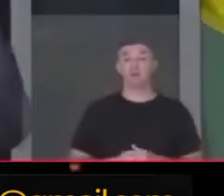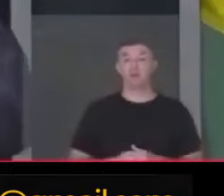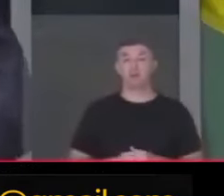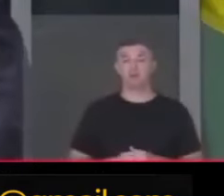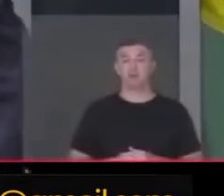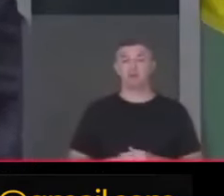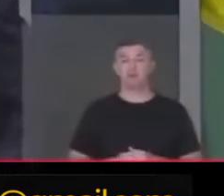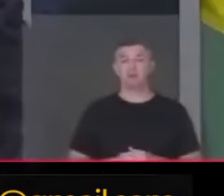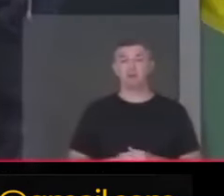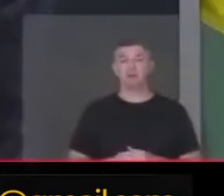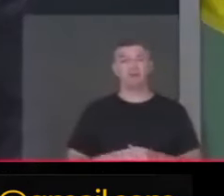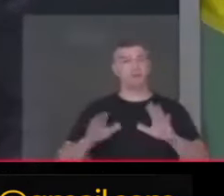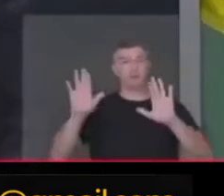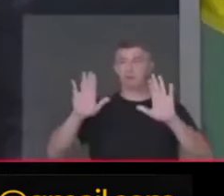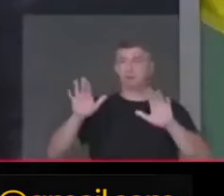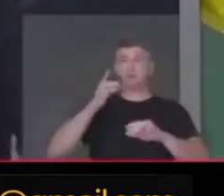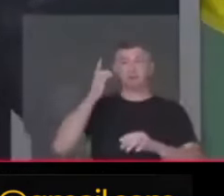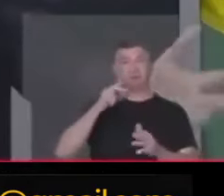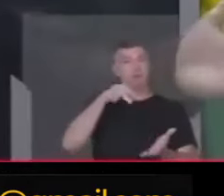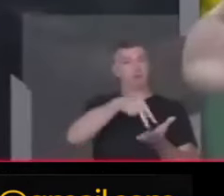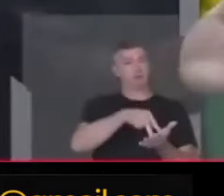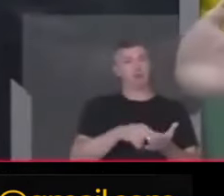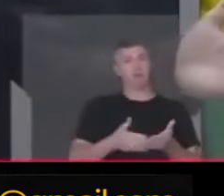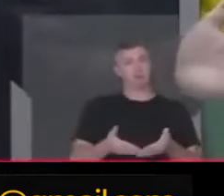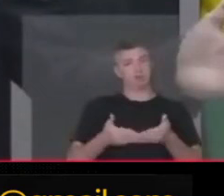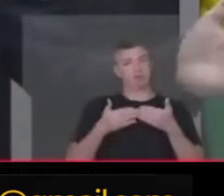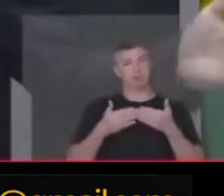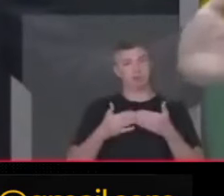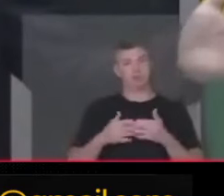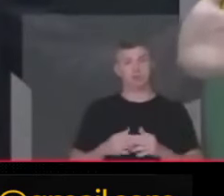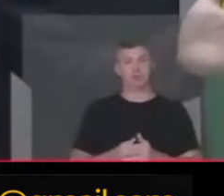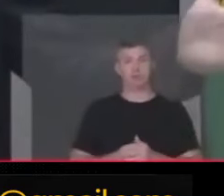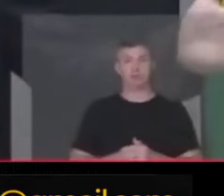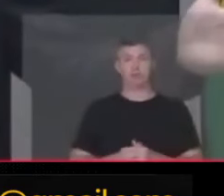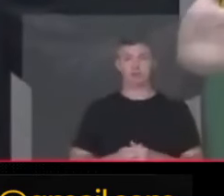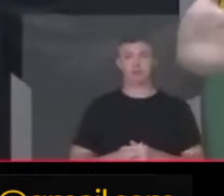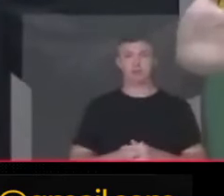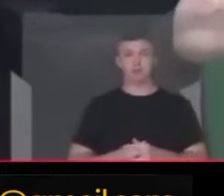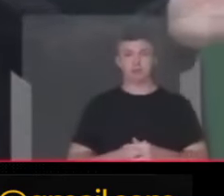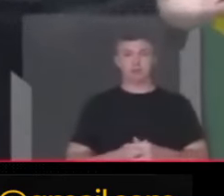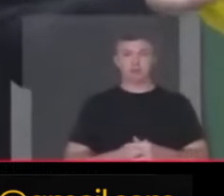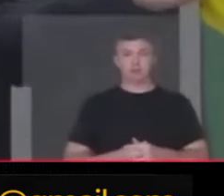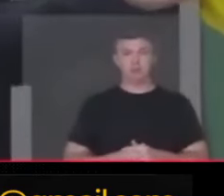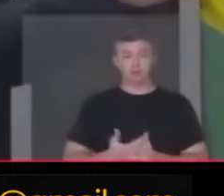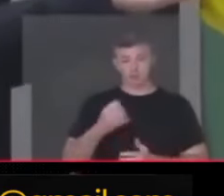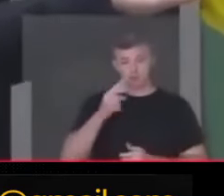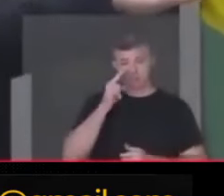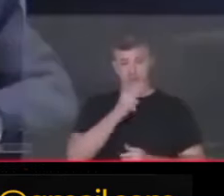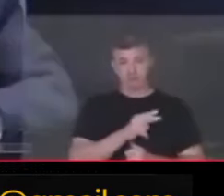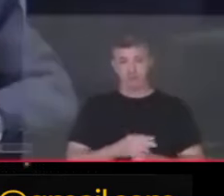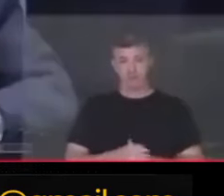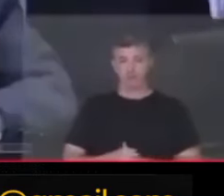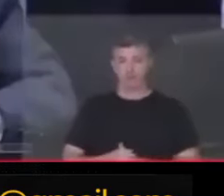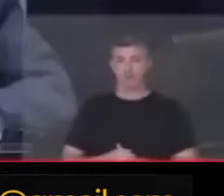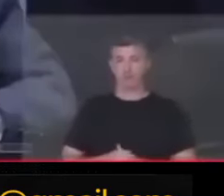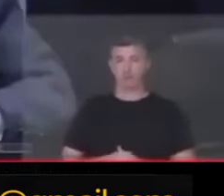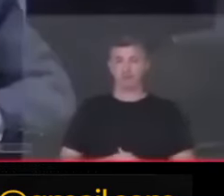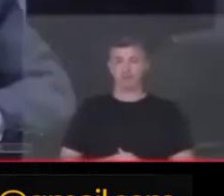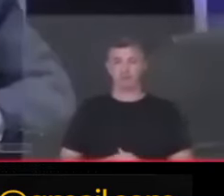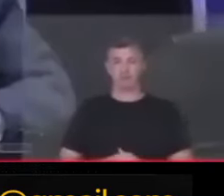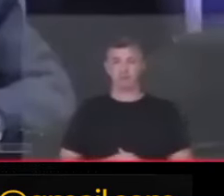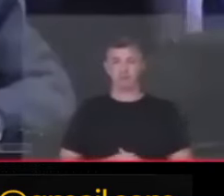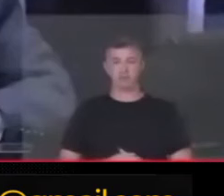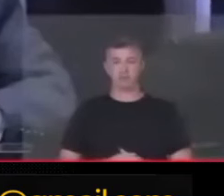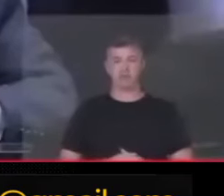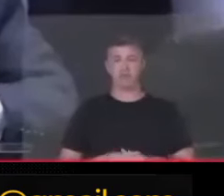um deputado na tribuna, há um deputado na tribuna. Vamos ouvi-lo, vamos observar, vamos observar, vamos ouvir o